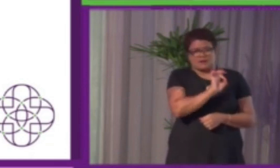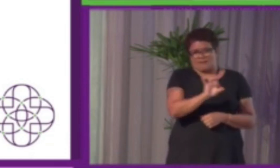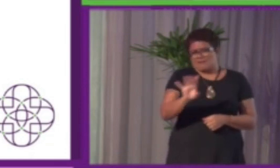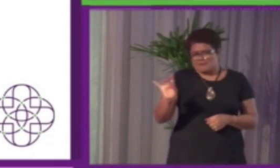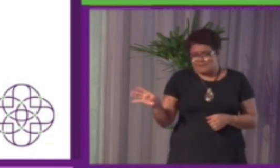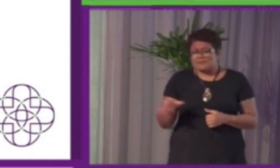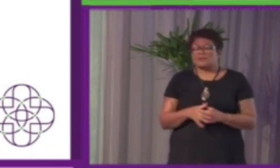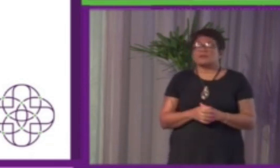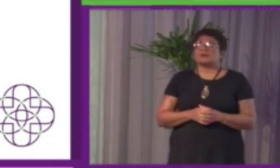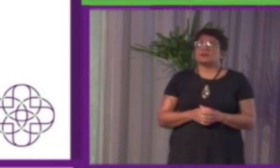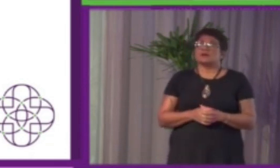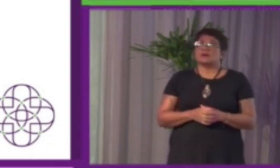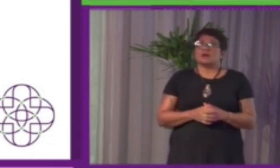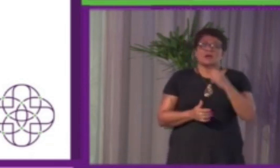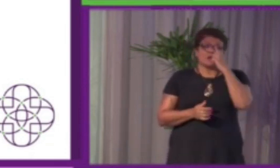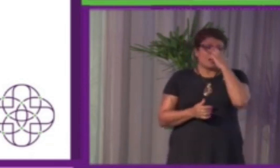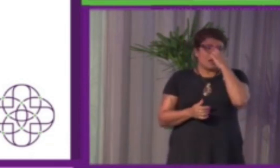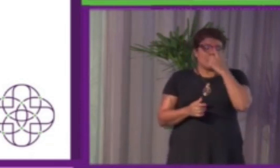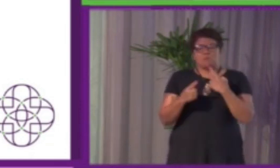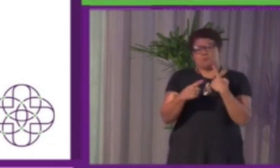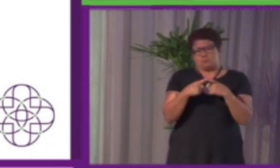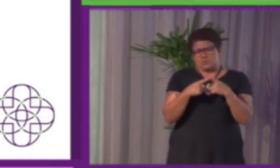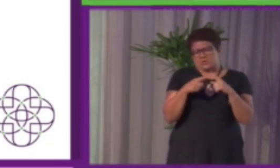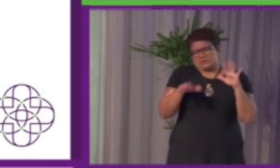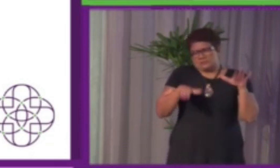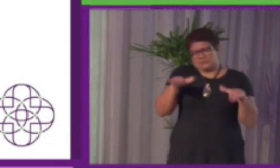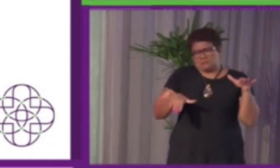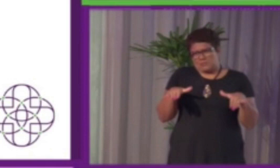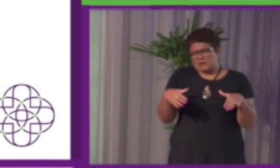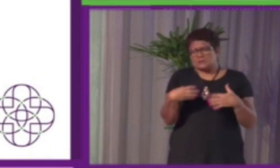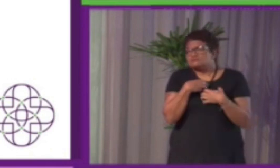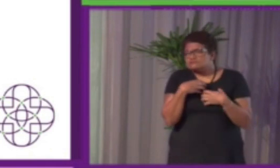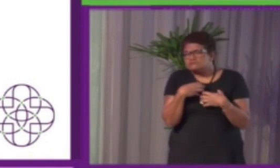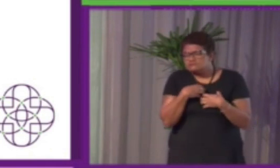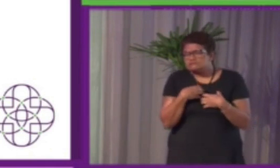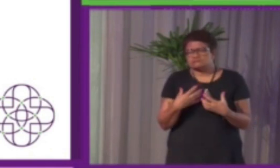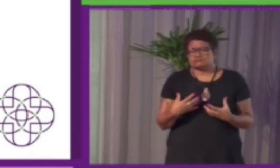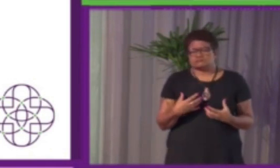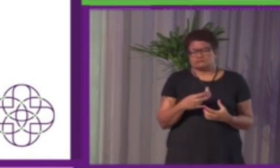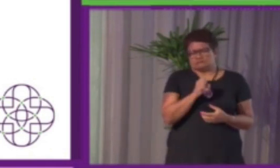tá? Em função de determinadas condições que são